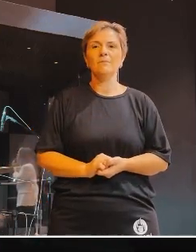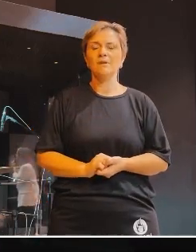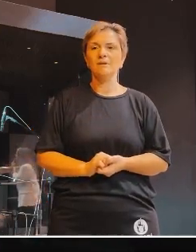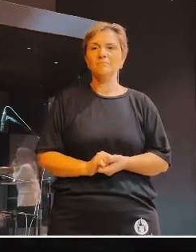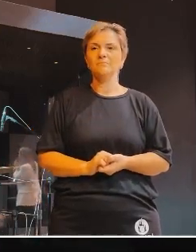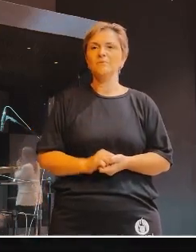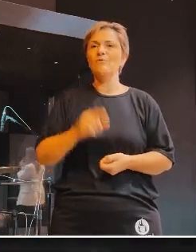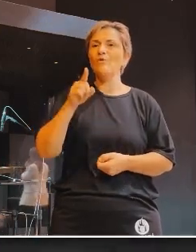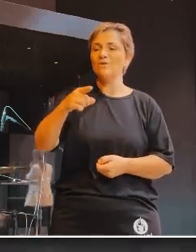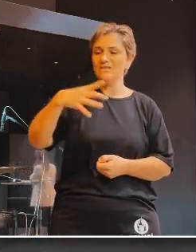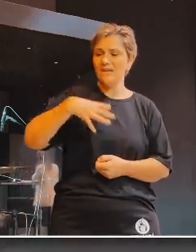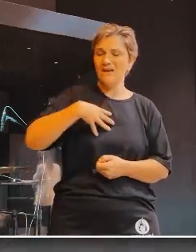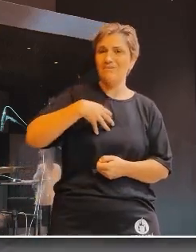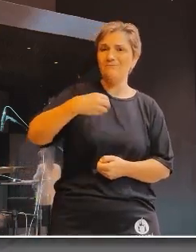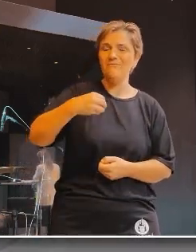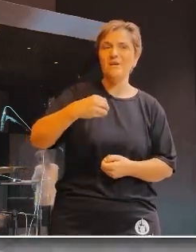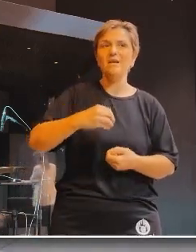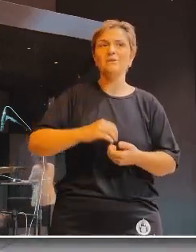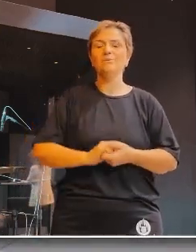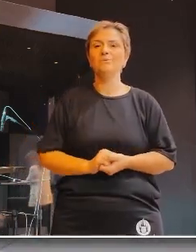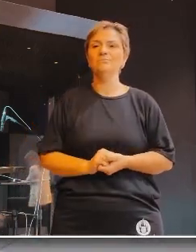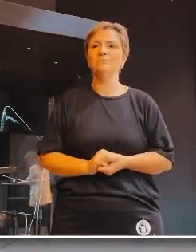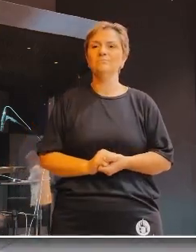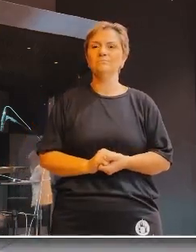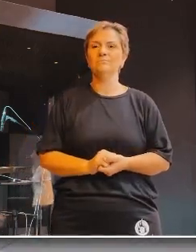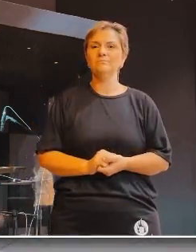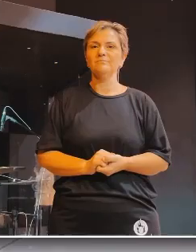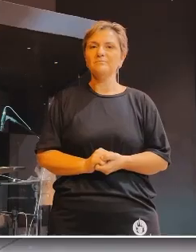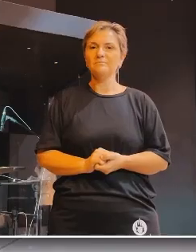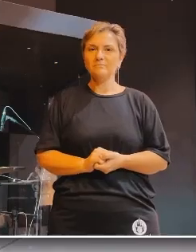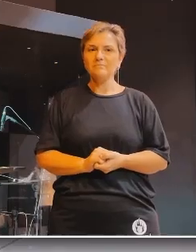Você é filho.